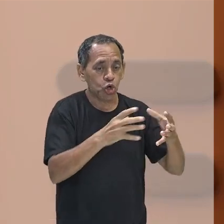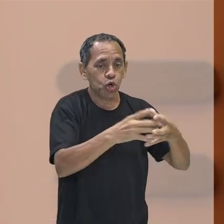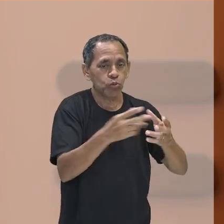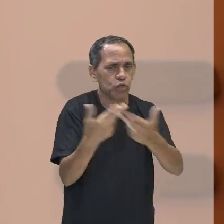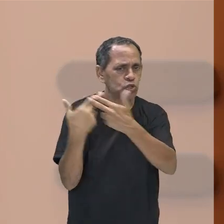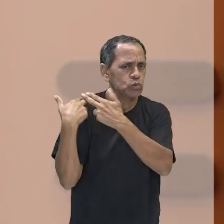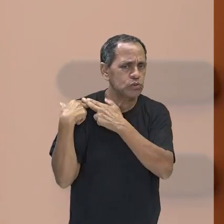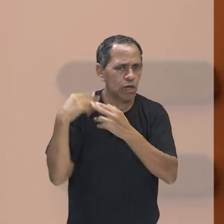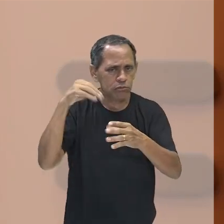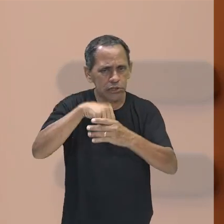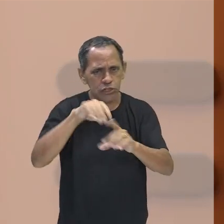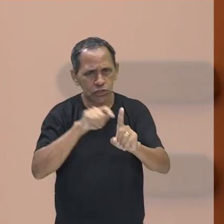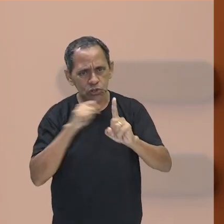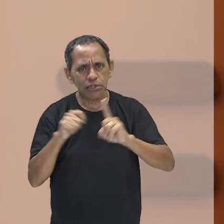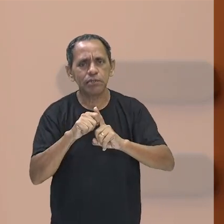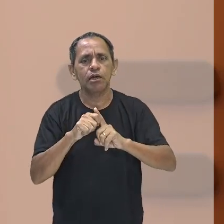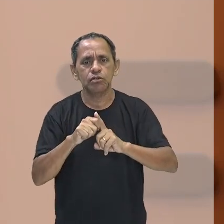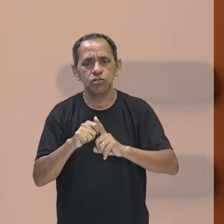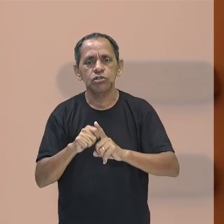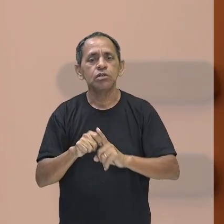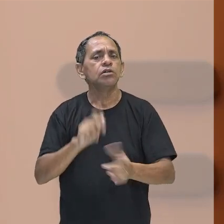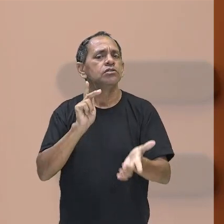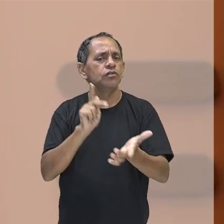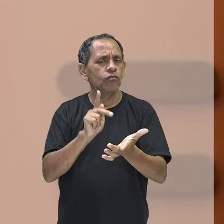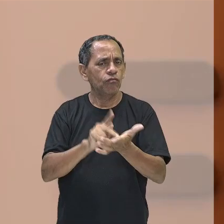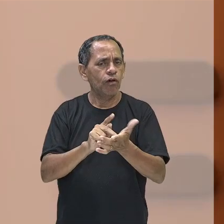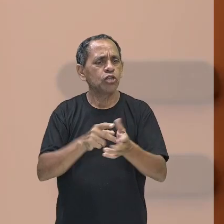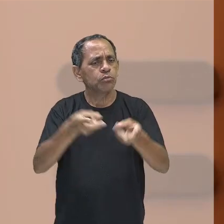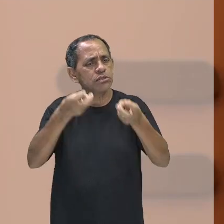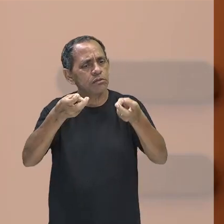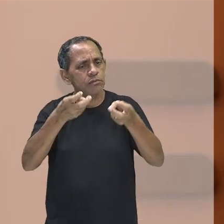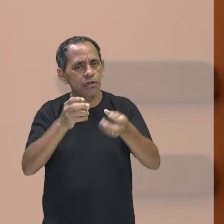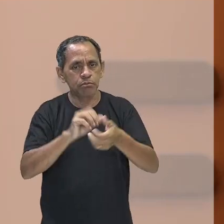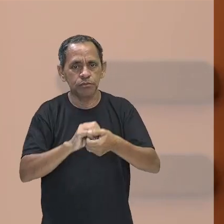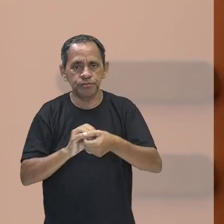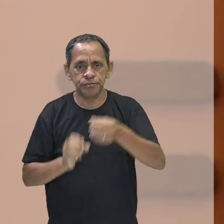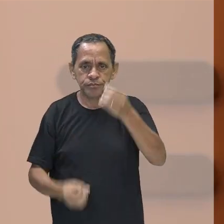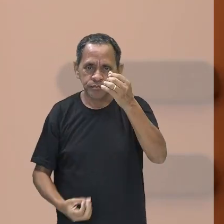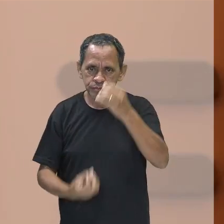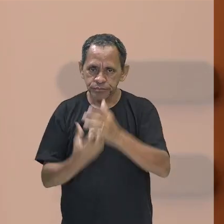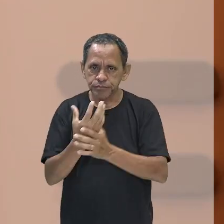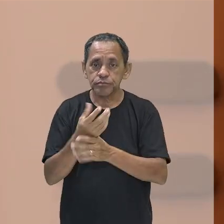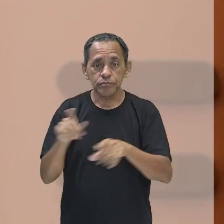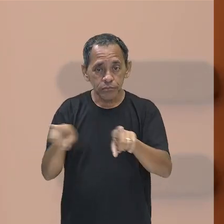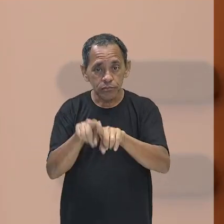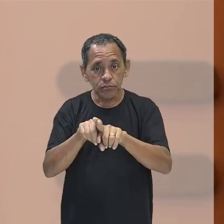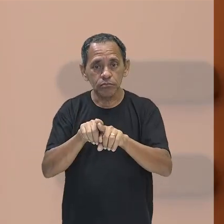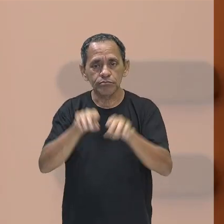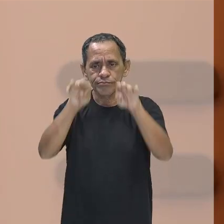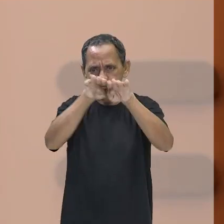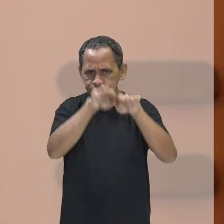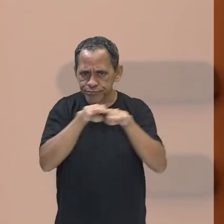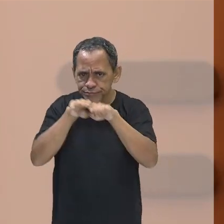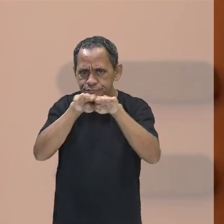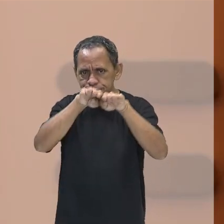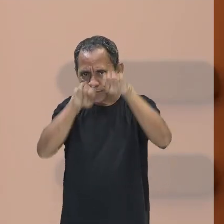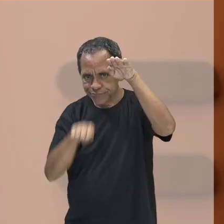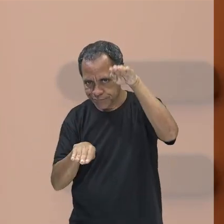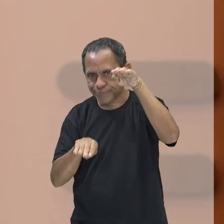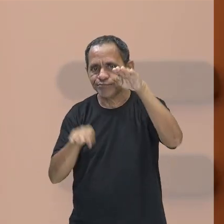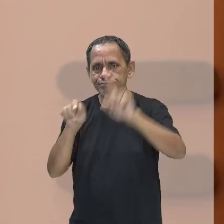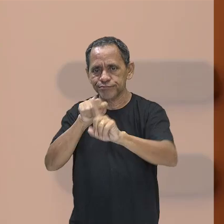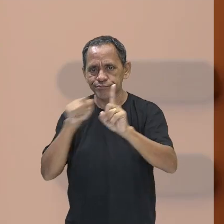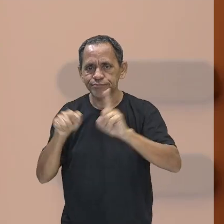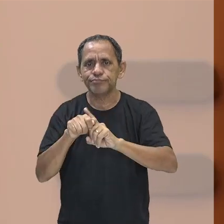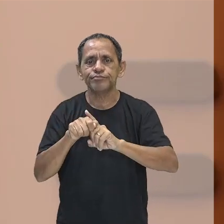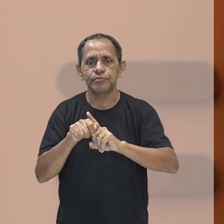daquela sociedade. E, obviamente, a gente vê que nesse momento surge também a desigualdade social. Quando alguém diz que aquilo é